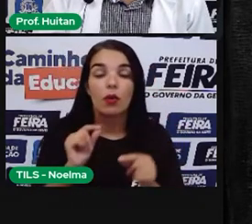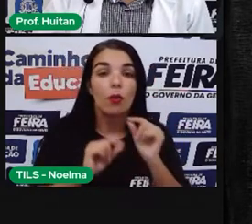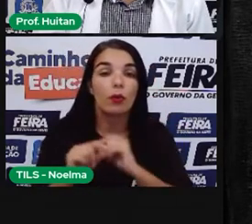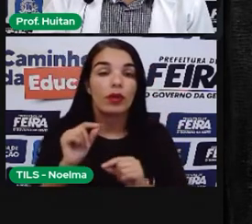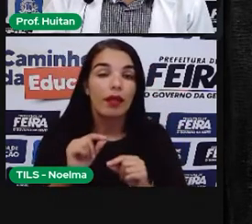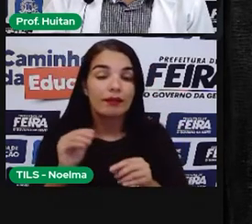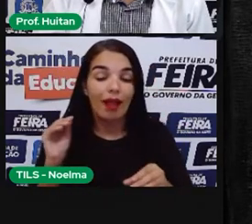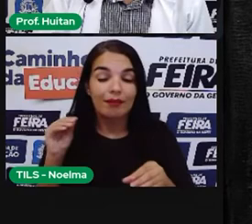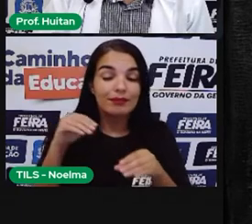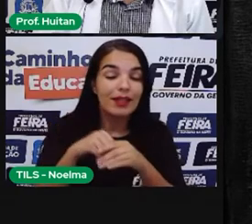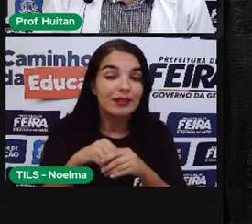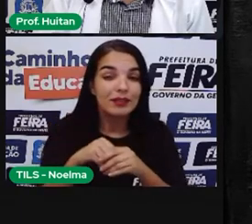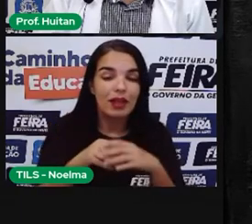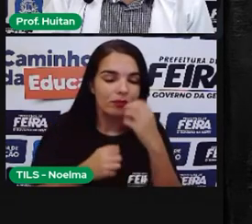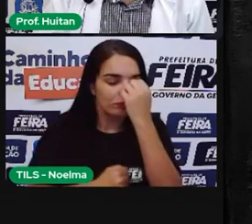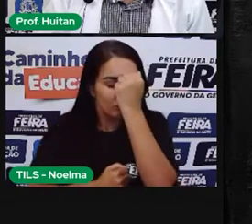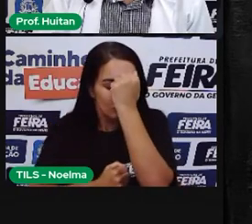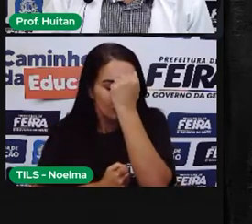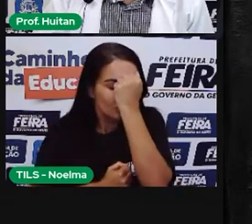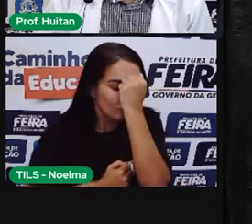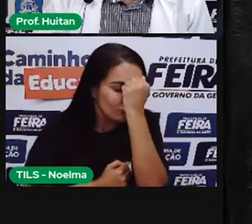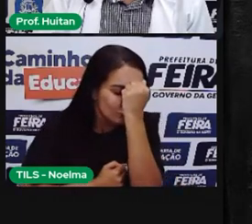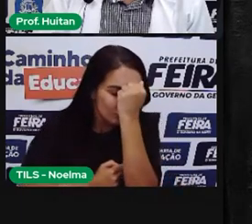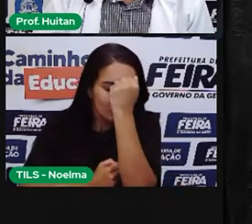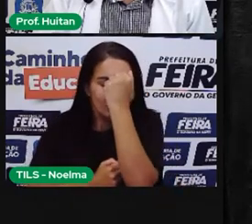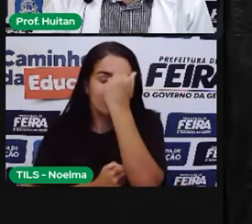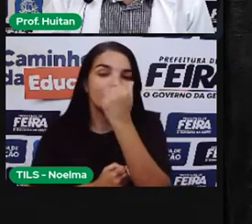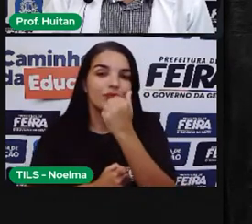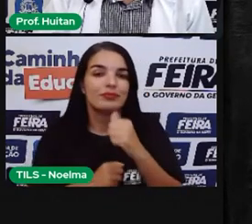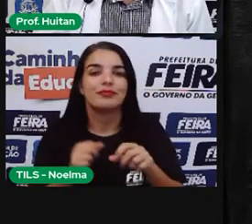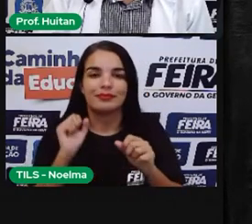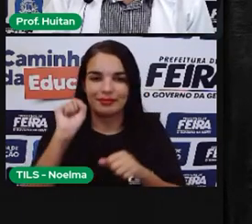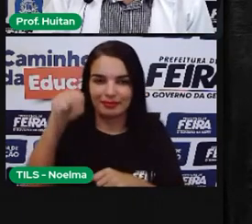estilo sertanejo e o cantor é Lucas Luco.